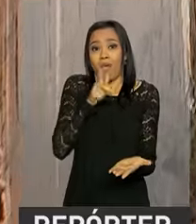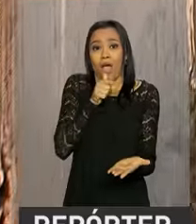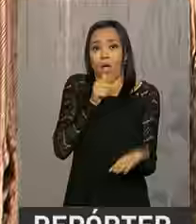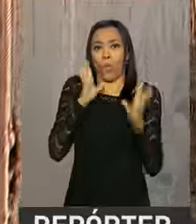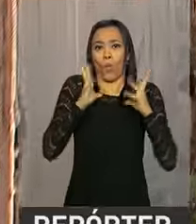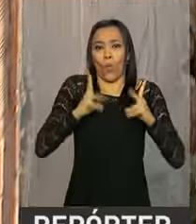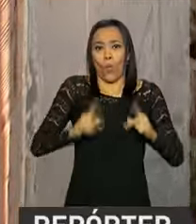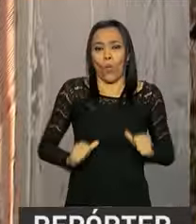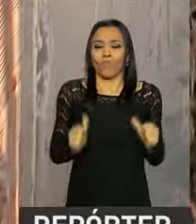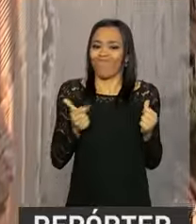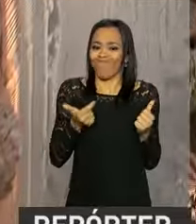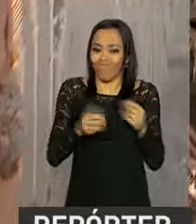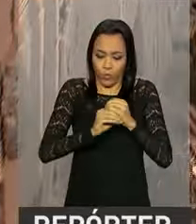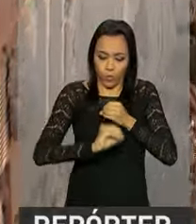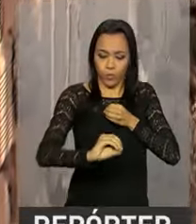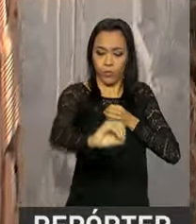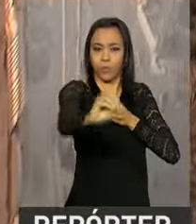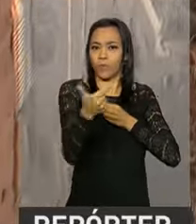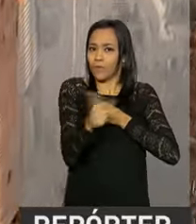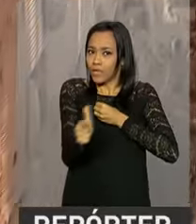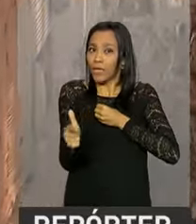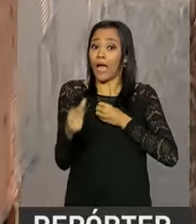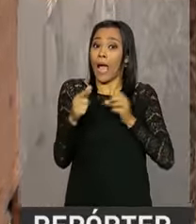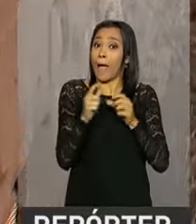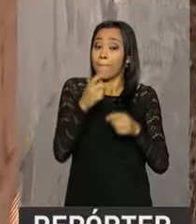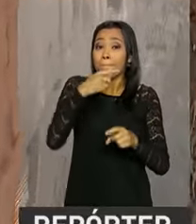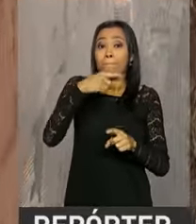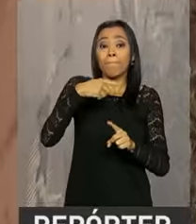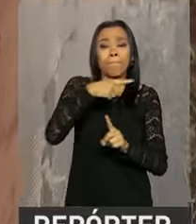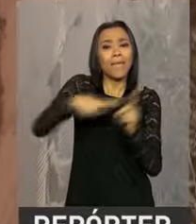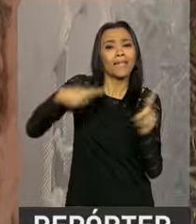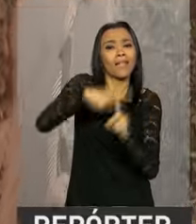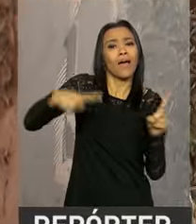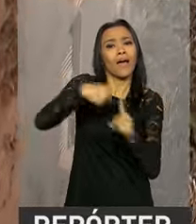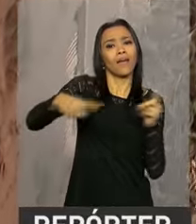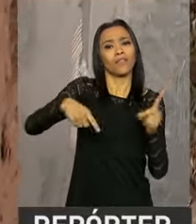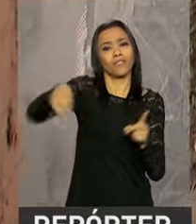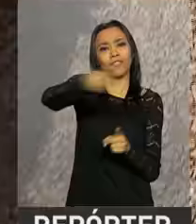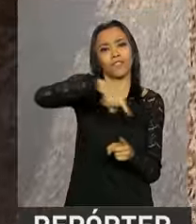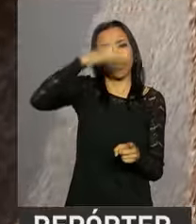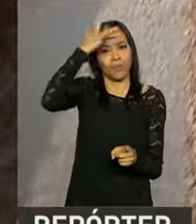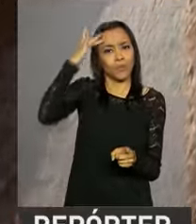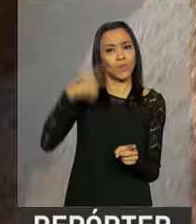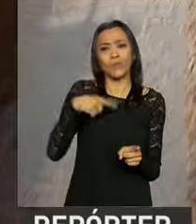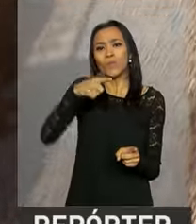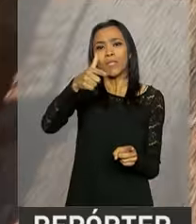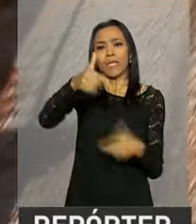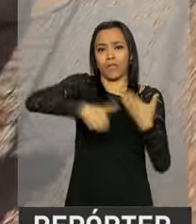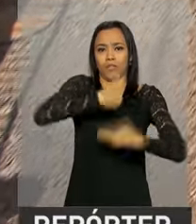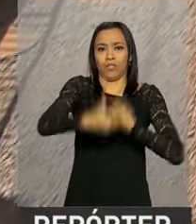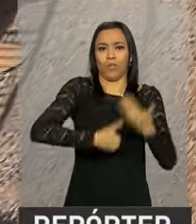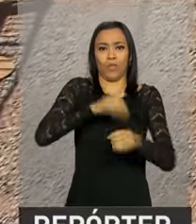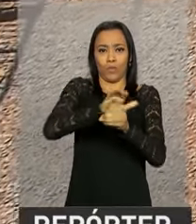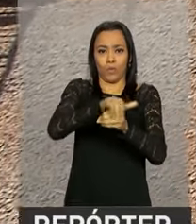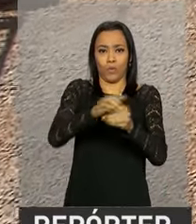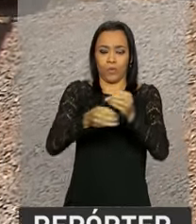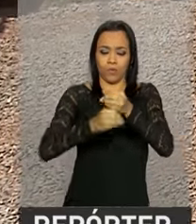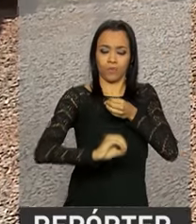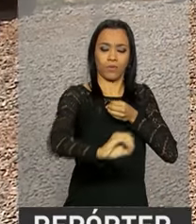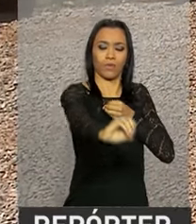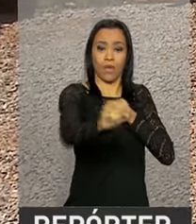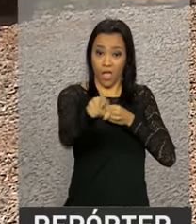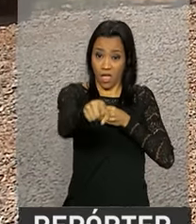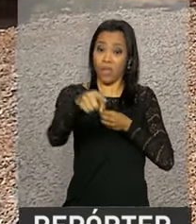água e que cerca de metade da população não é atendida pela coleta de esgoto Esse é um problema que o seu Francisco